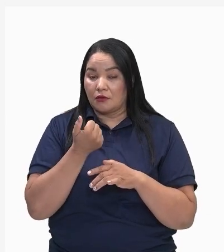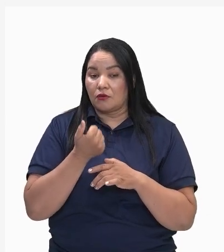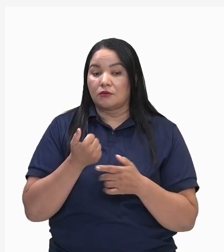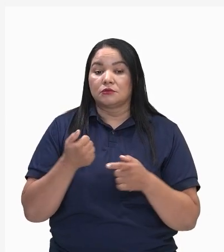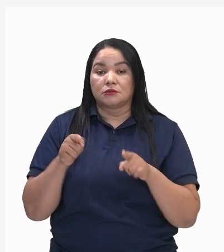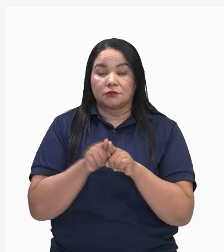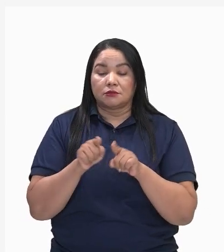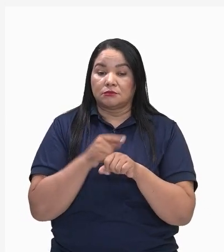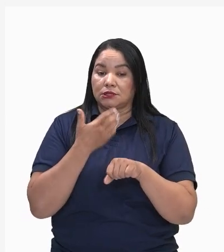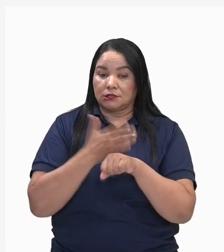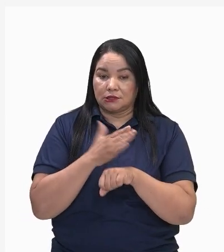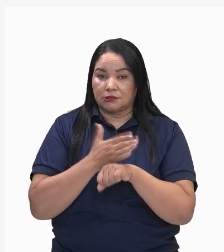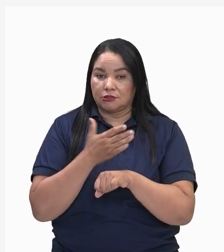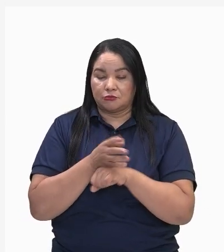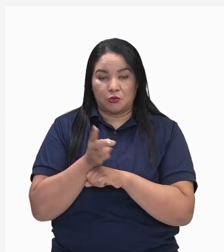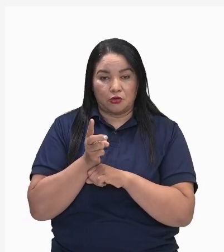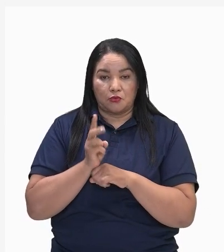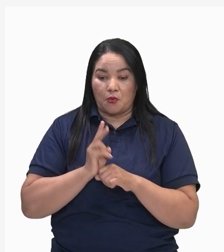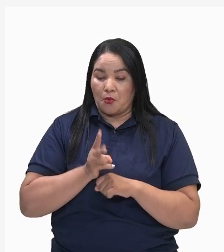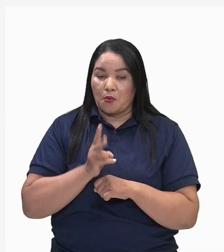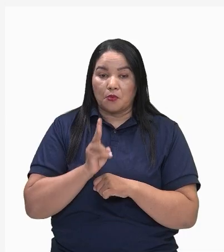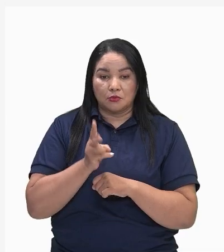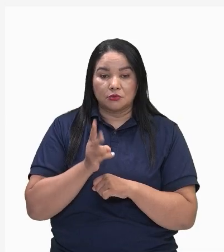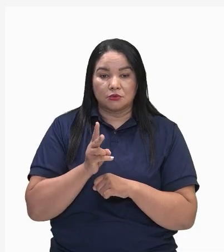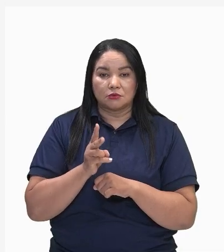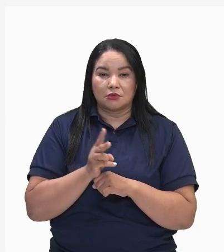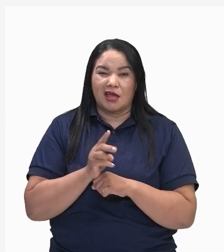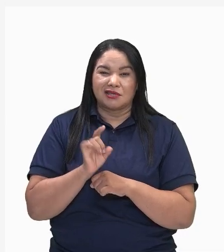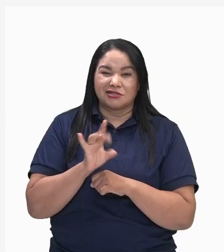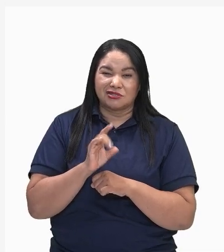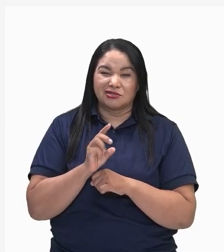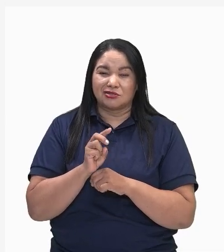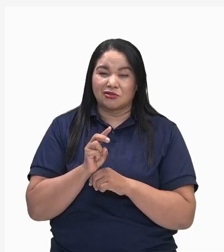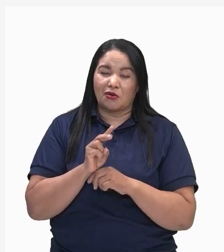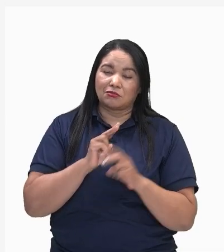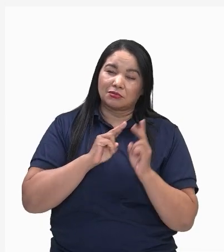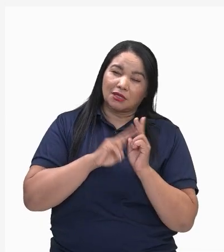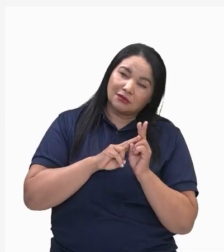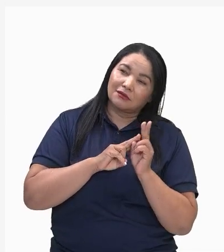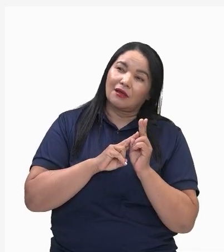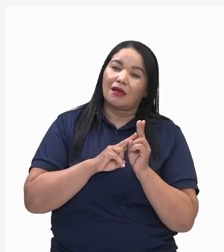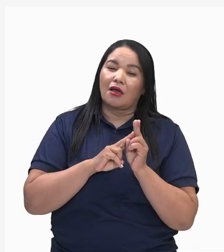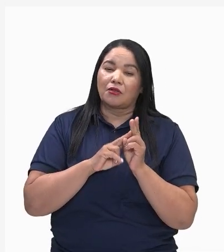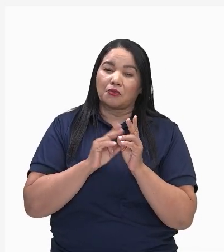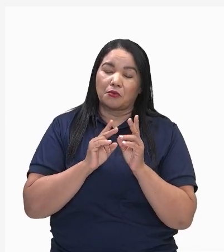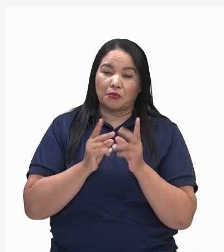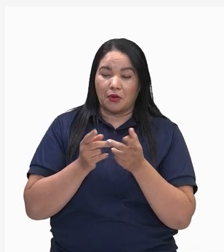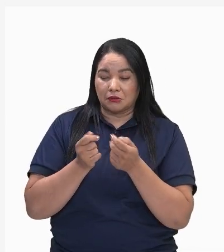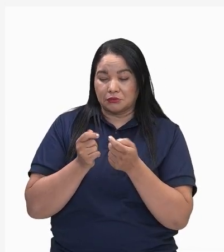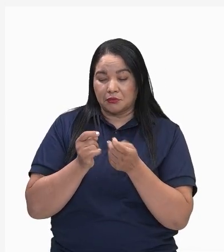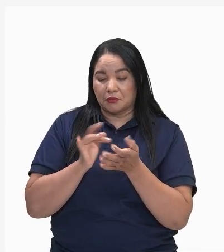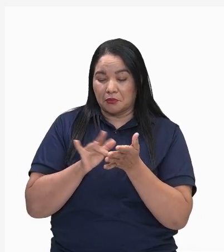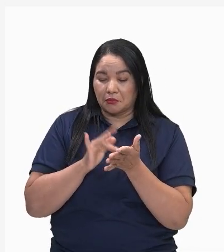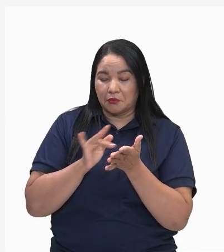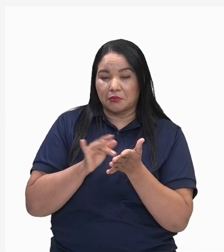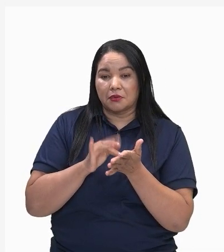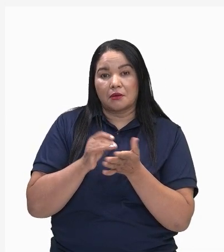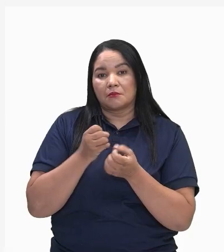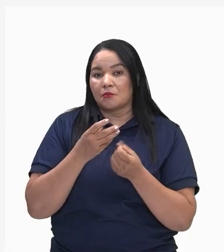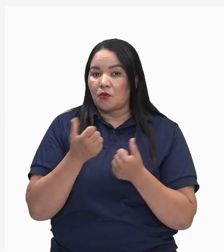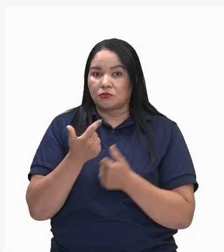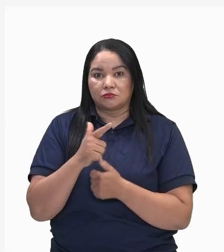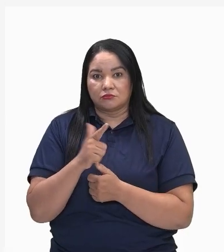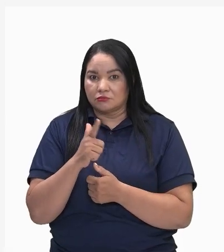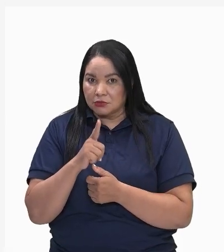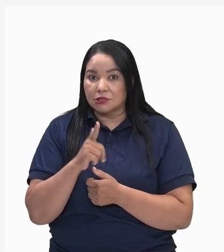Exercícios regulares, né, ou seja, ficar só deitado no sofá, no celular, não é saudável, a gente já sabe disso, né,